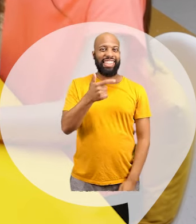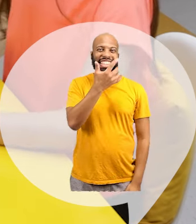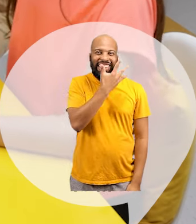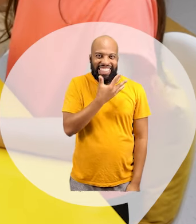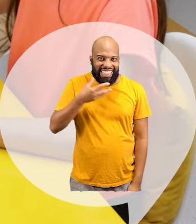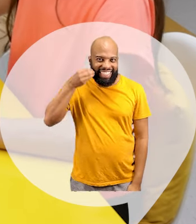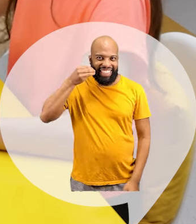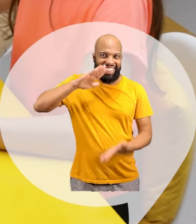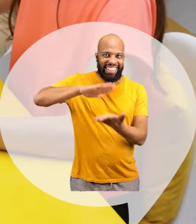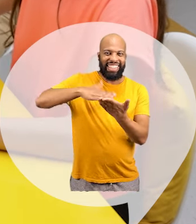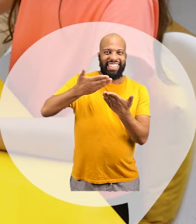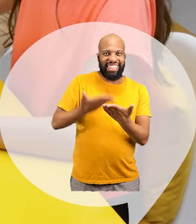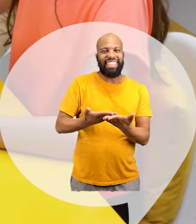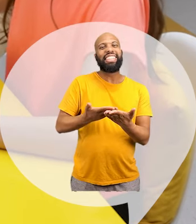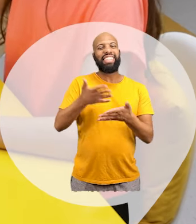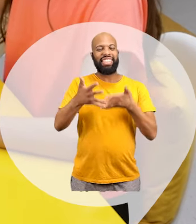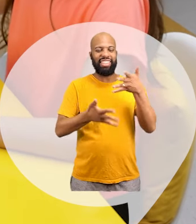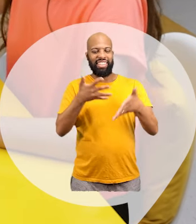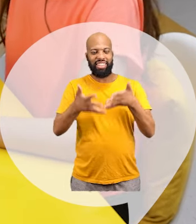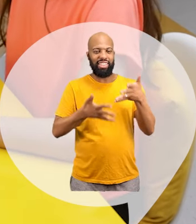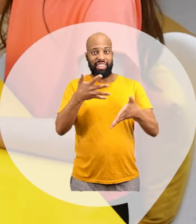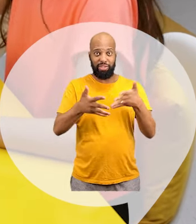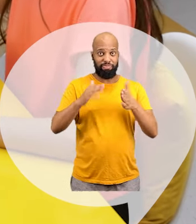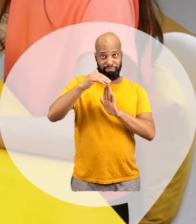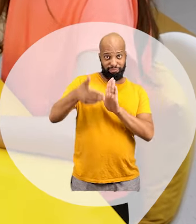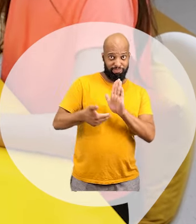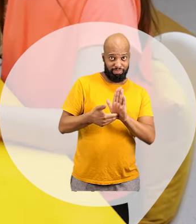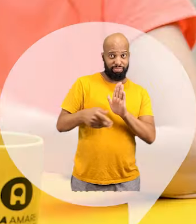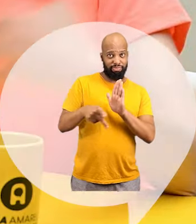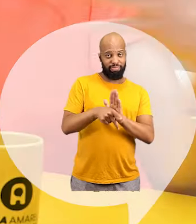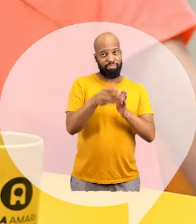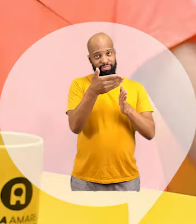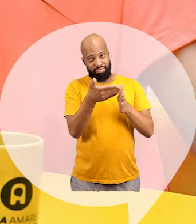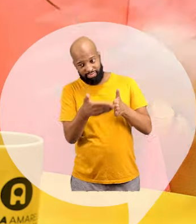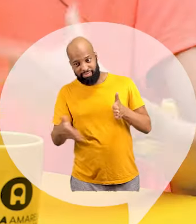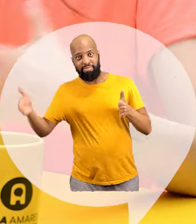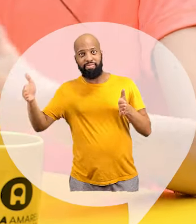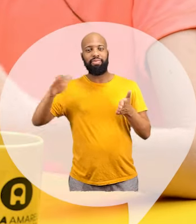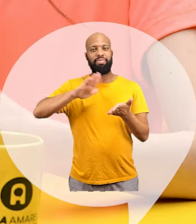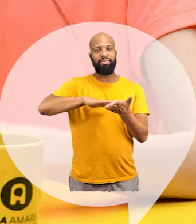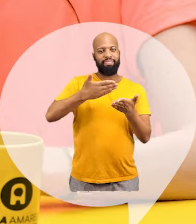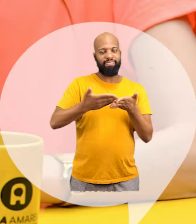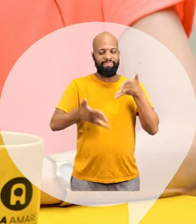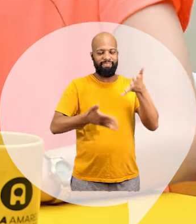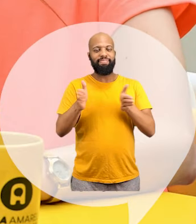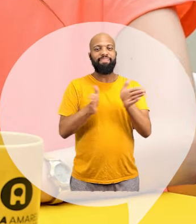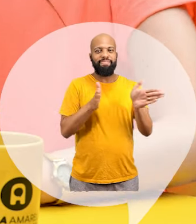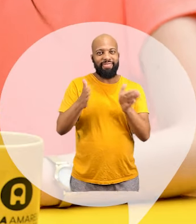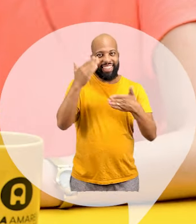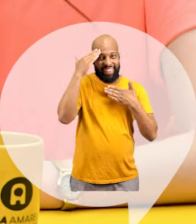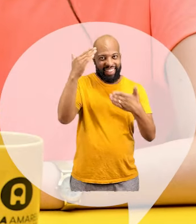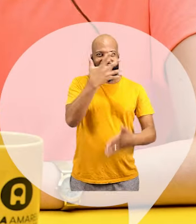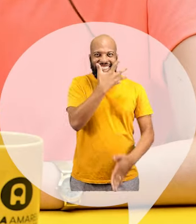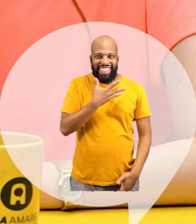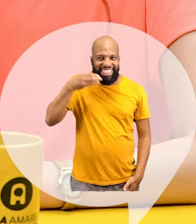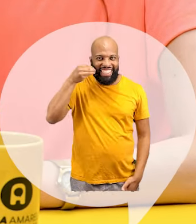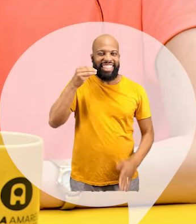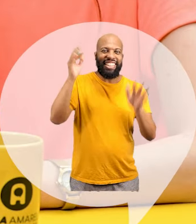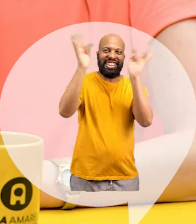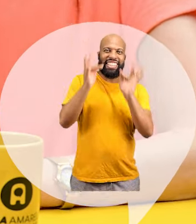o Natan que faz a toda a interpretação em Libras do nosso Episódio então né ir esse acessibilidade a gente tá muito feliz